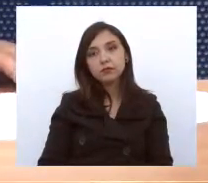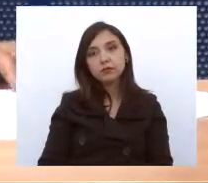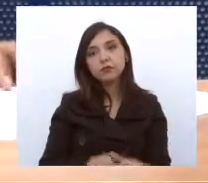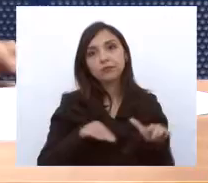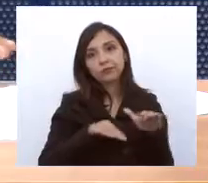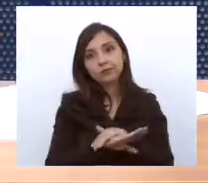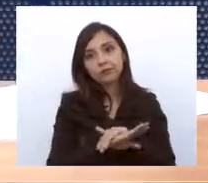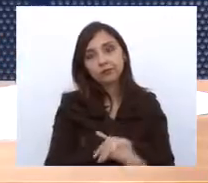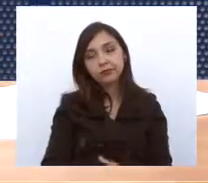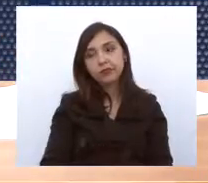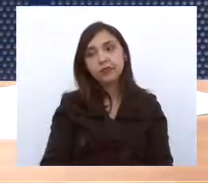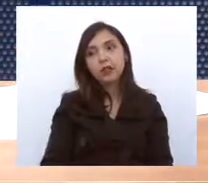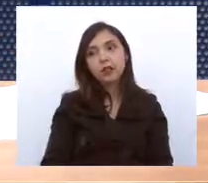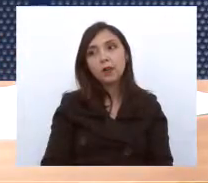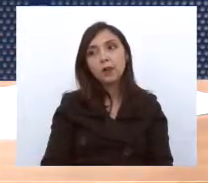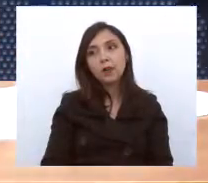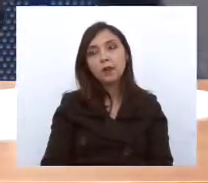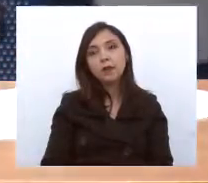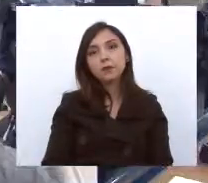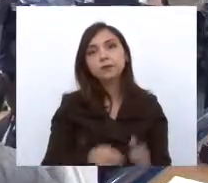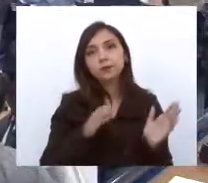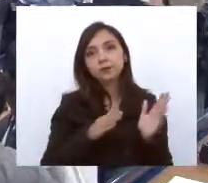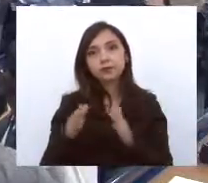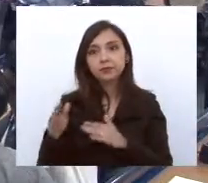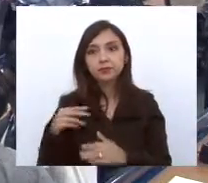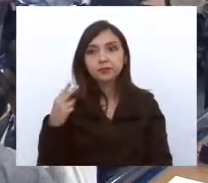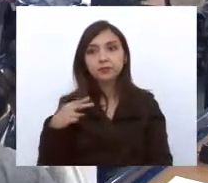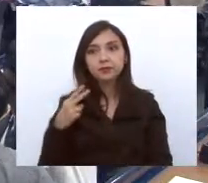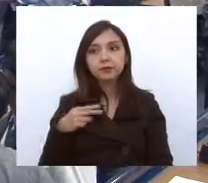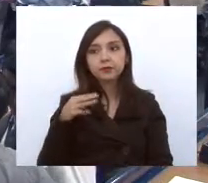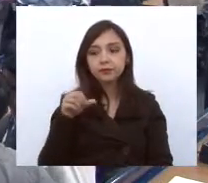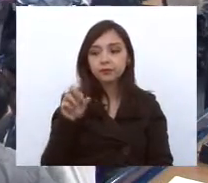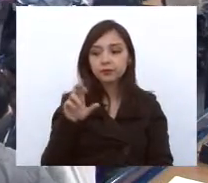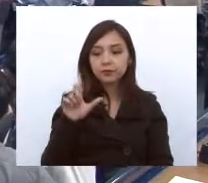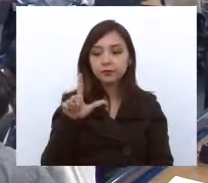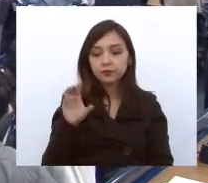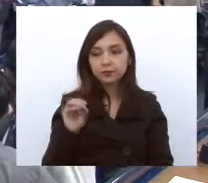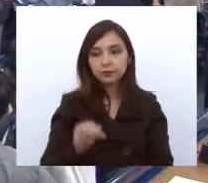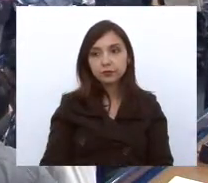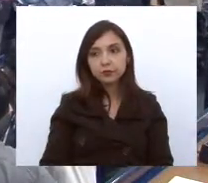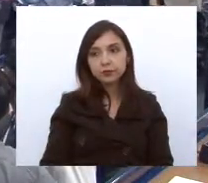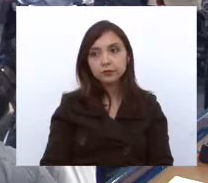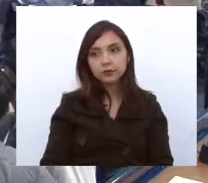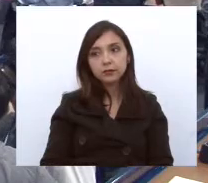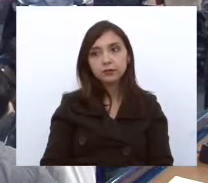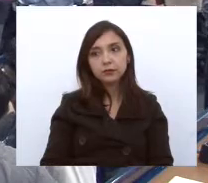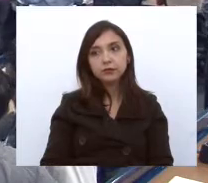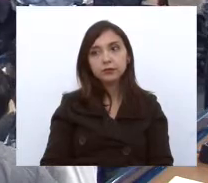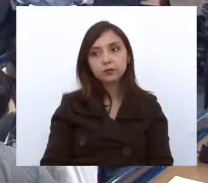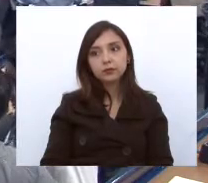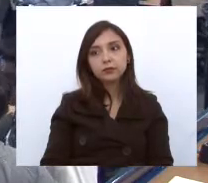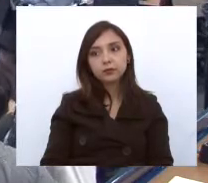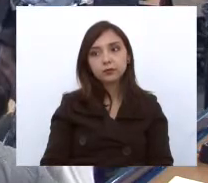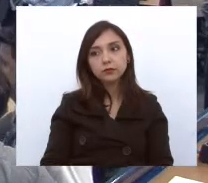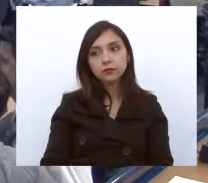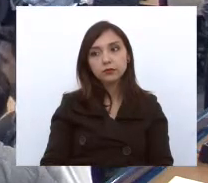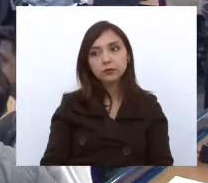Arquive-se. Pela ordem, presidente. Pela ordem, vereador Marcelo Seminaldo. Justificar meu voto, presidente.